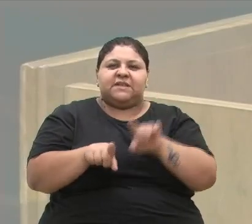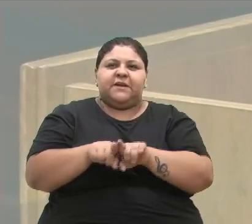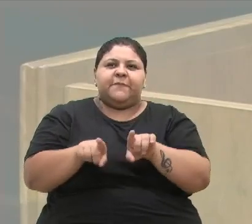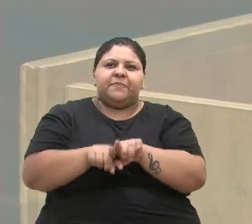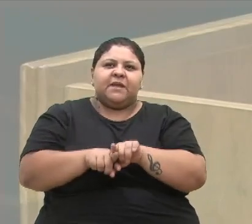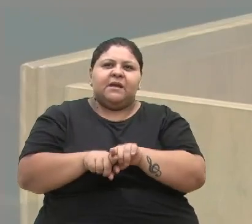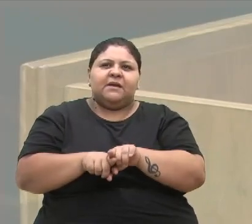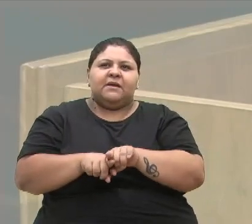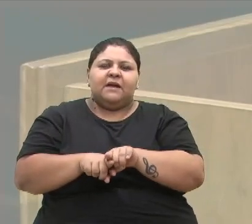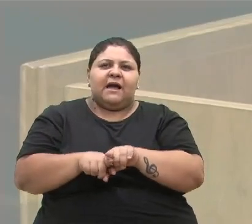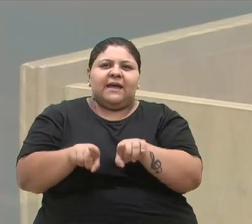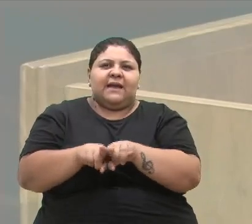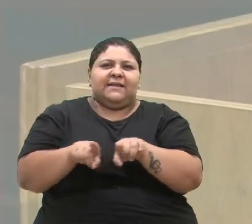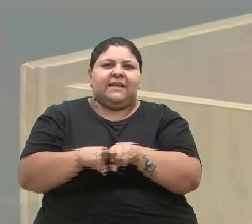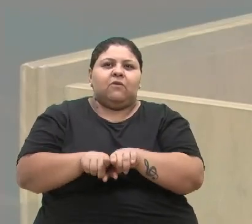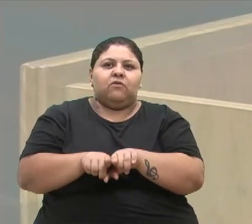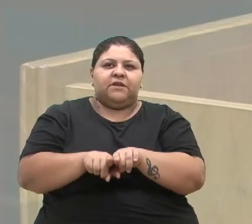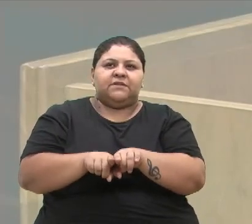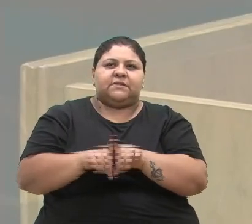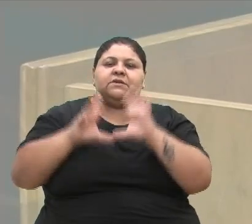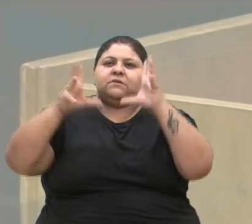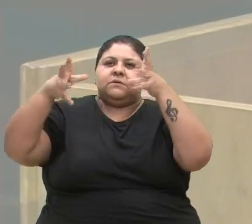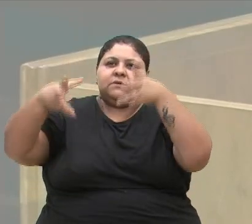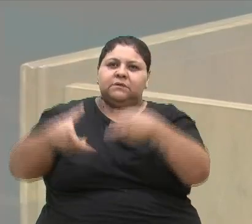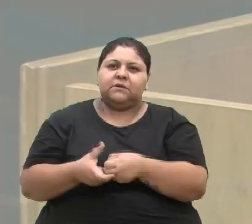todos, né? Mas todos esses são